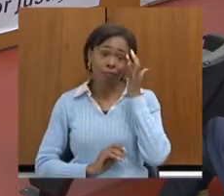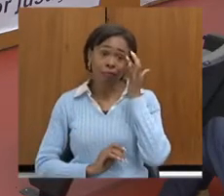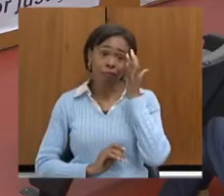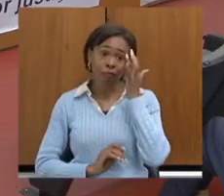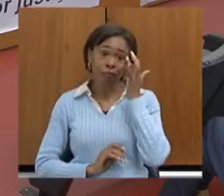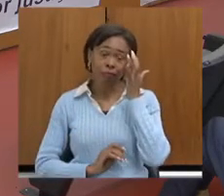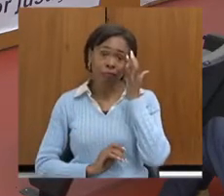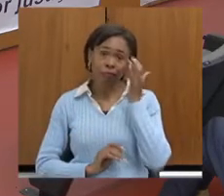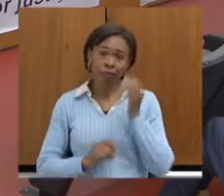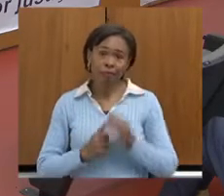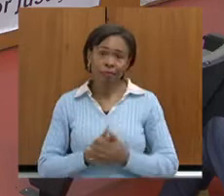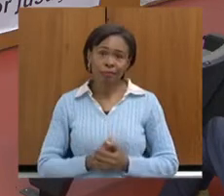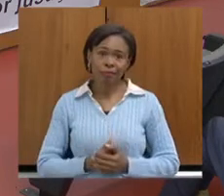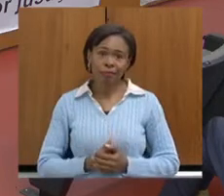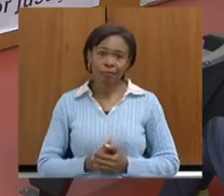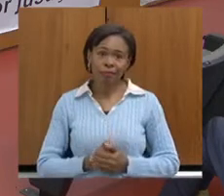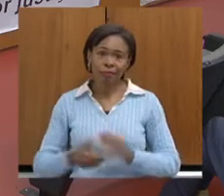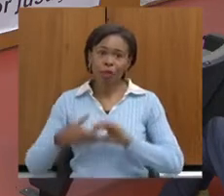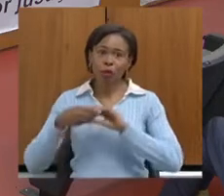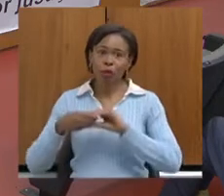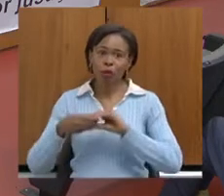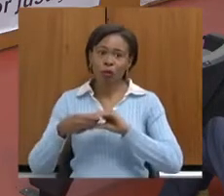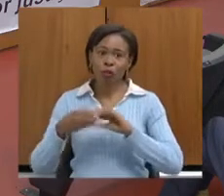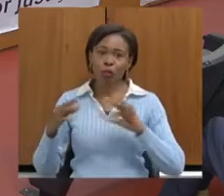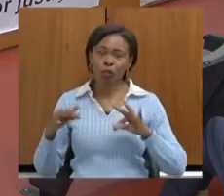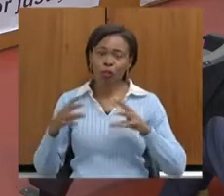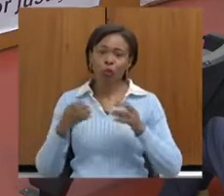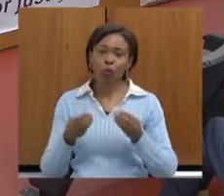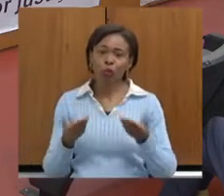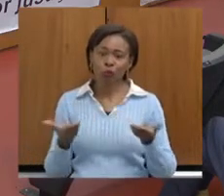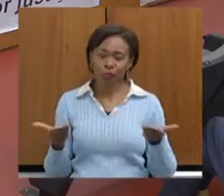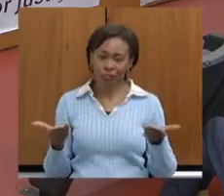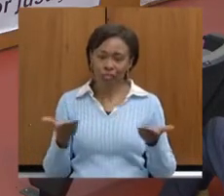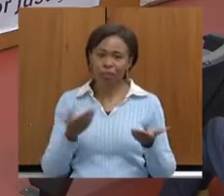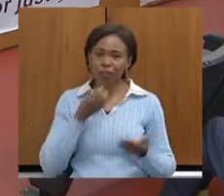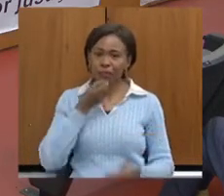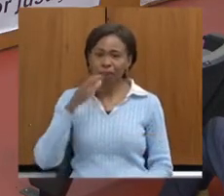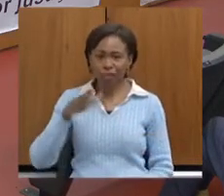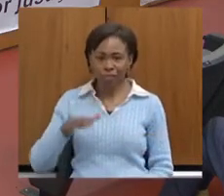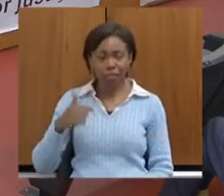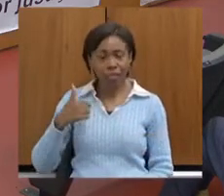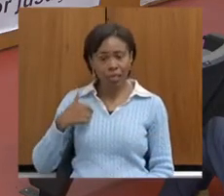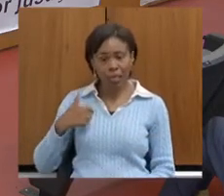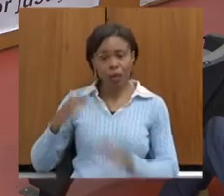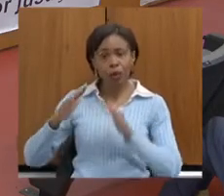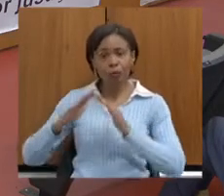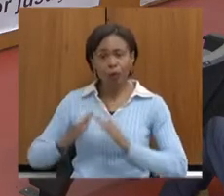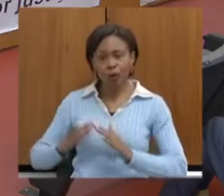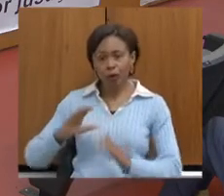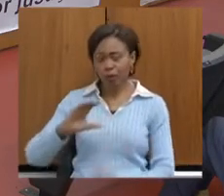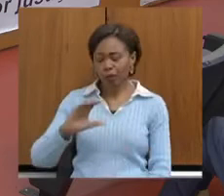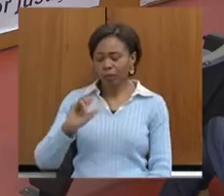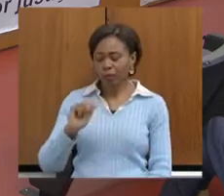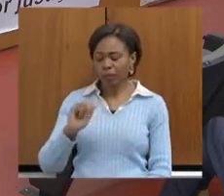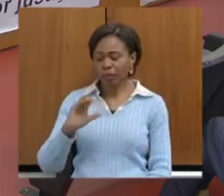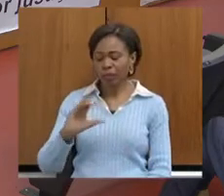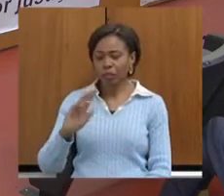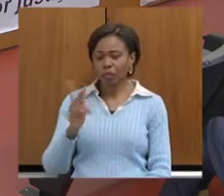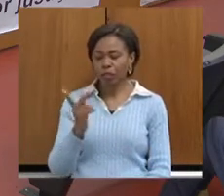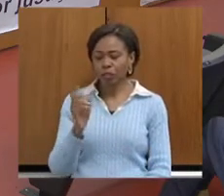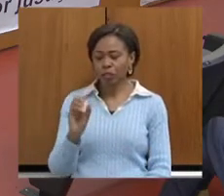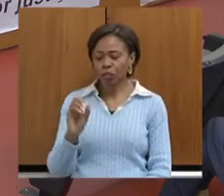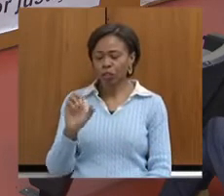com a boa tarde e eu moro ali na cachoeira escura tem 50